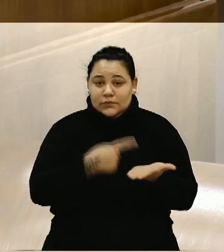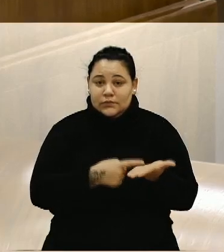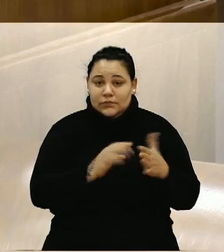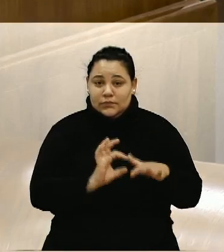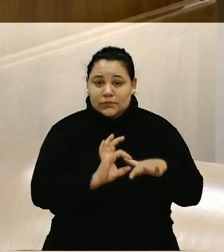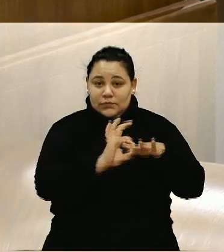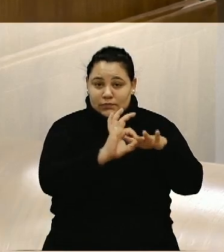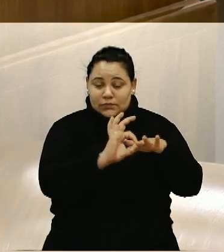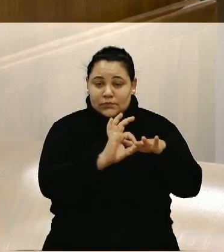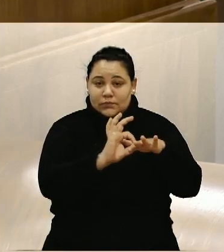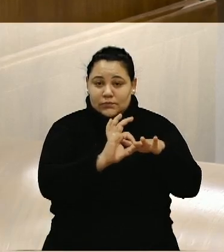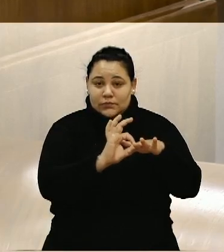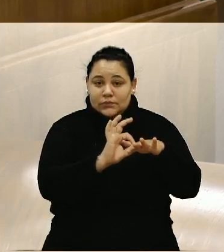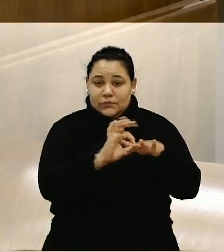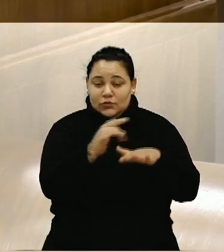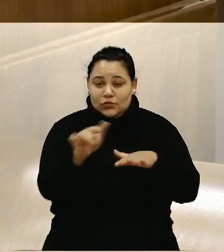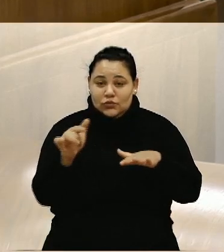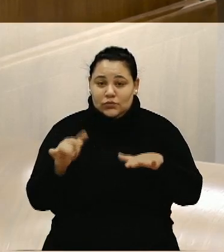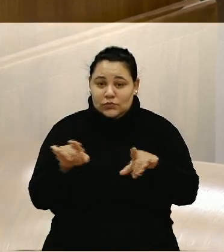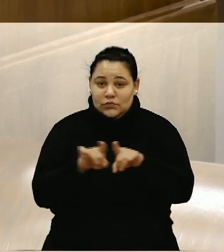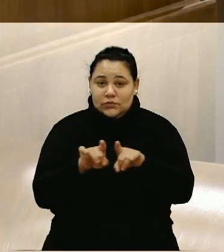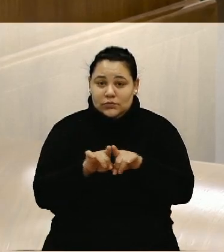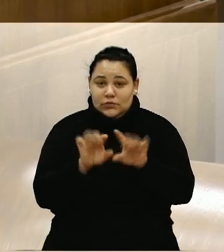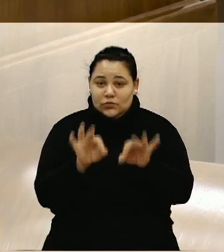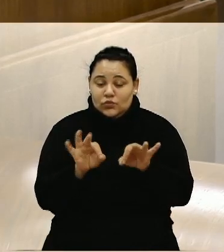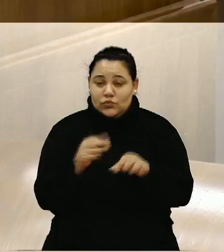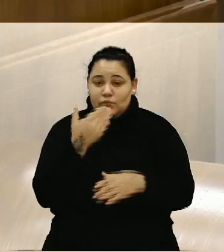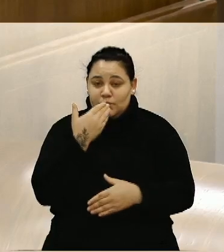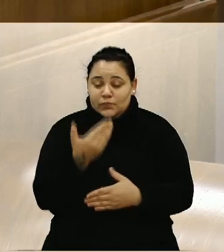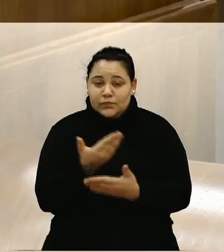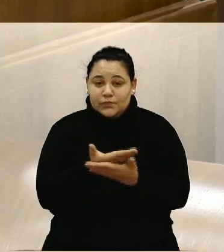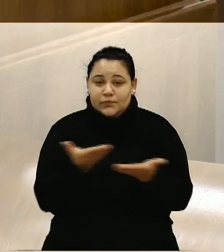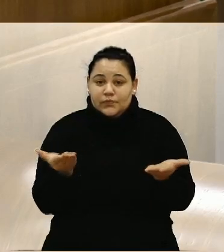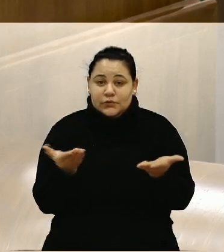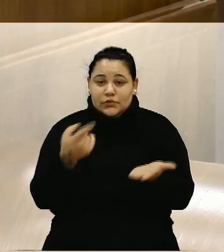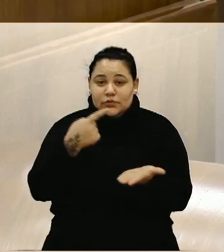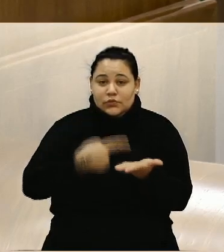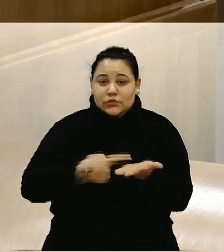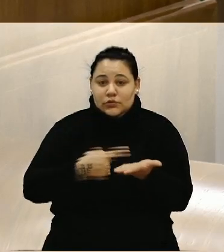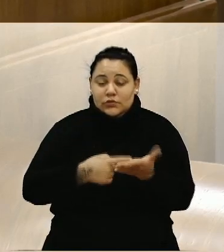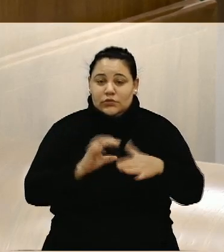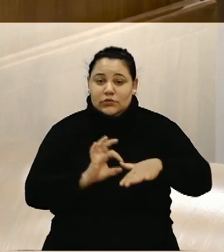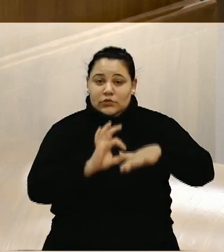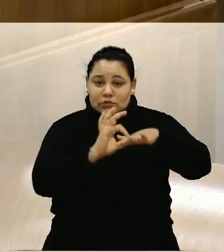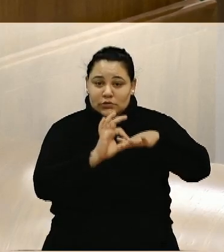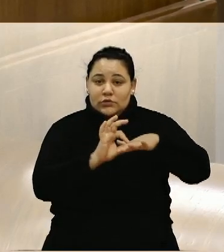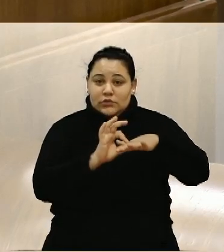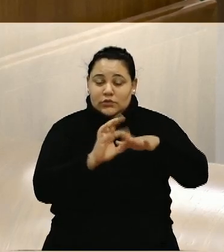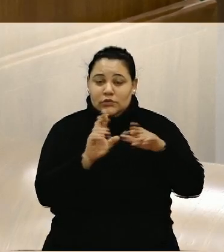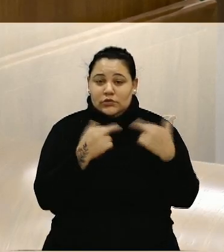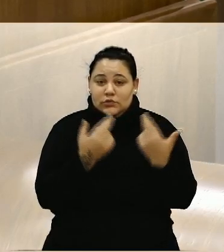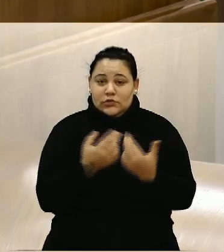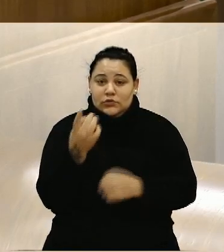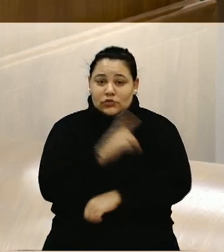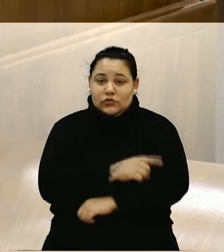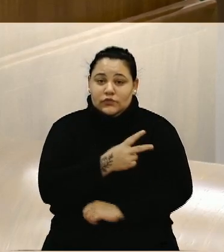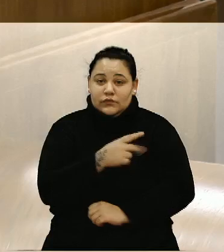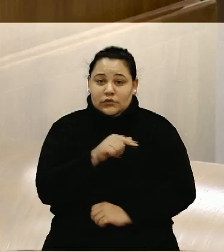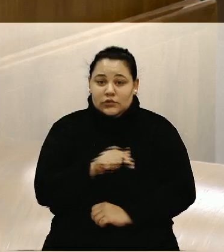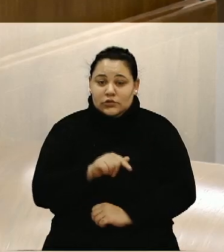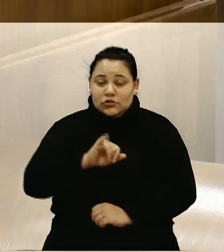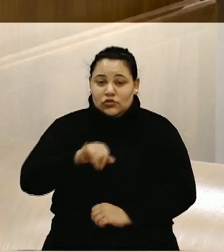maioria dos demais líderes de bancada, solicita espaço para acordo de liderança na sessão ordinária do dia 27 de junho